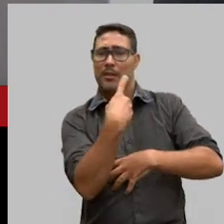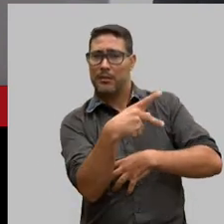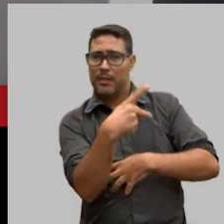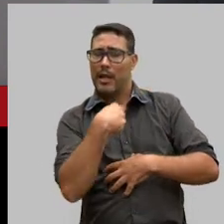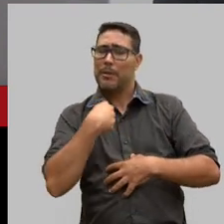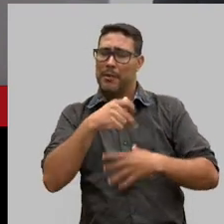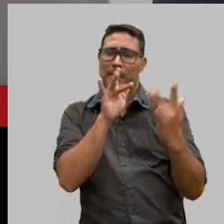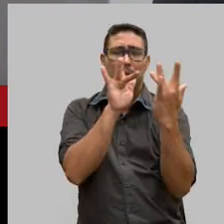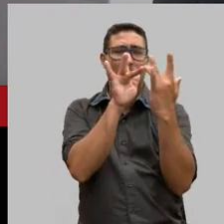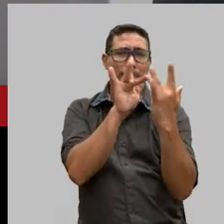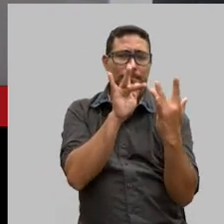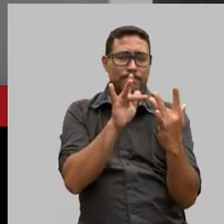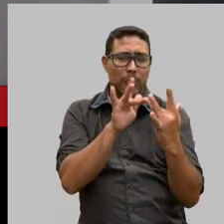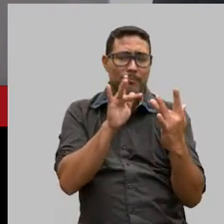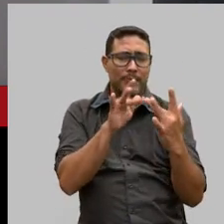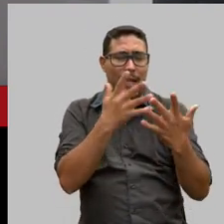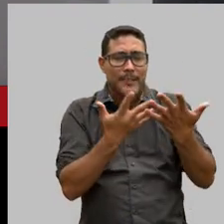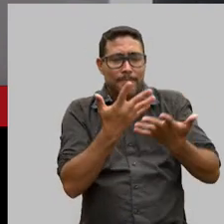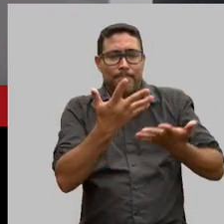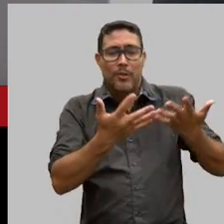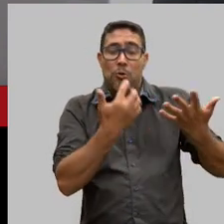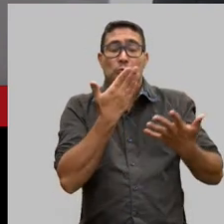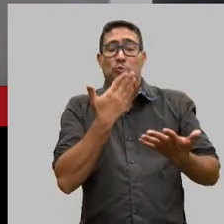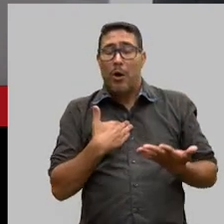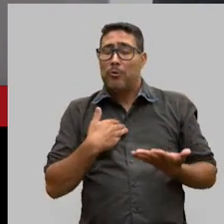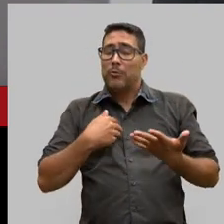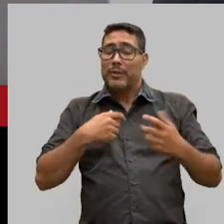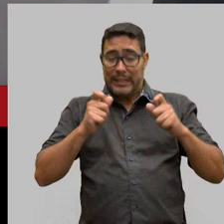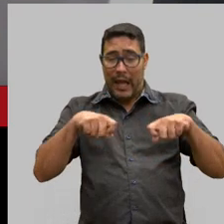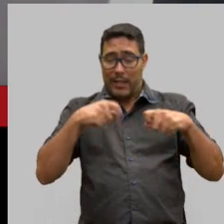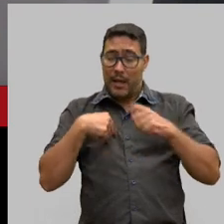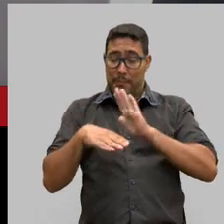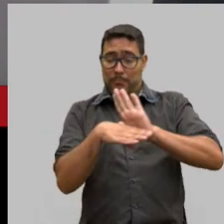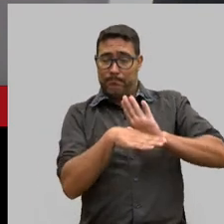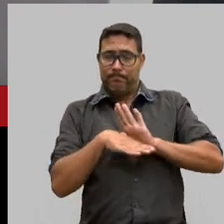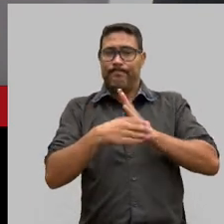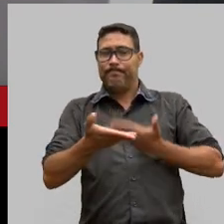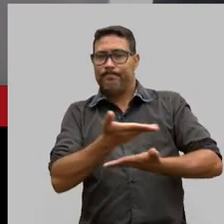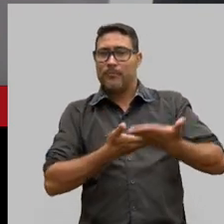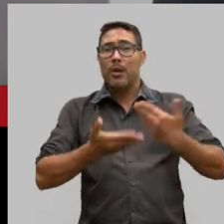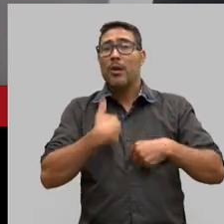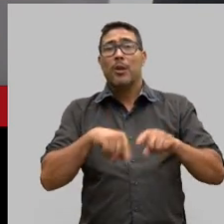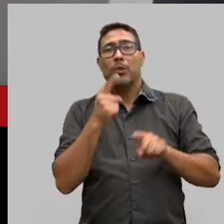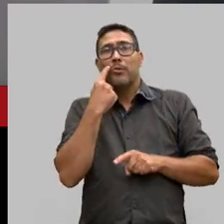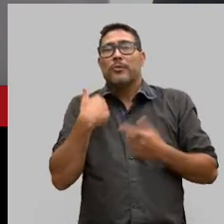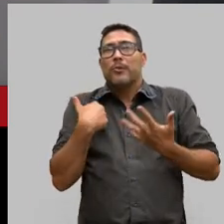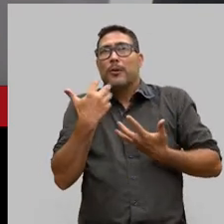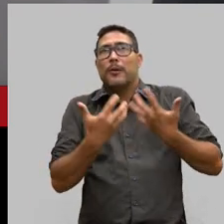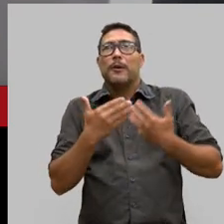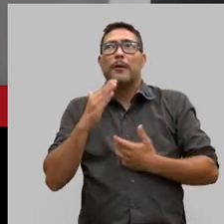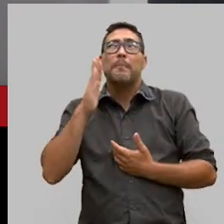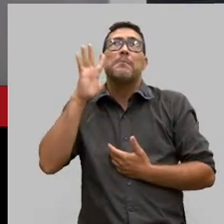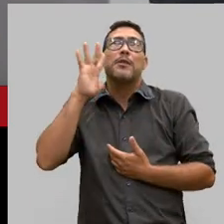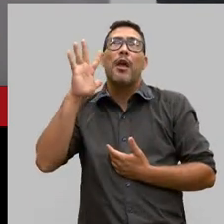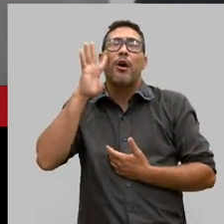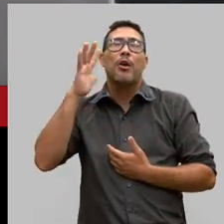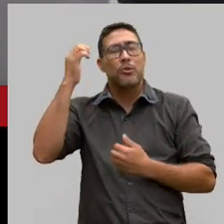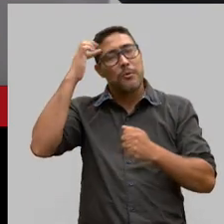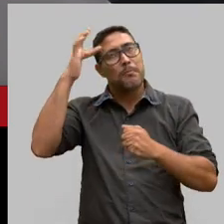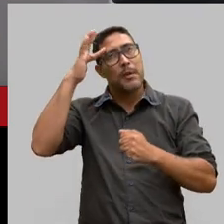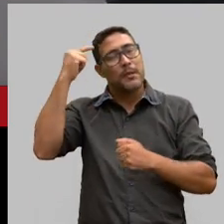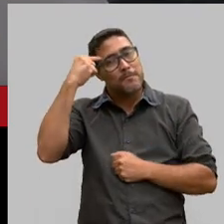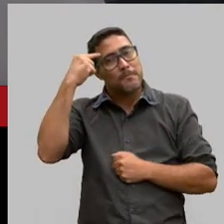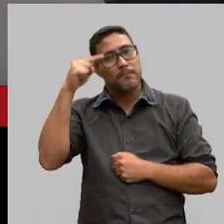necessidades das minhas condições ali e não só olhar aquilo que é um conteúdo teórico porque se